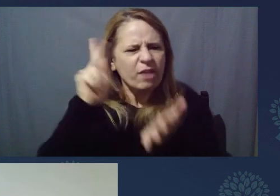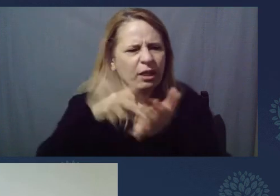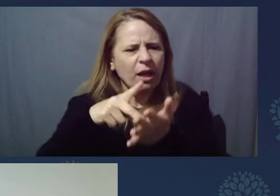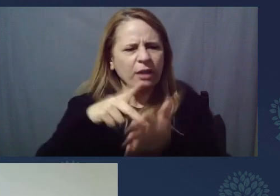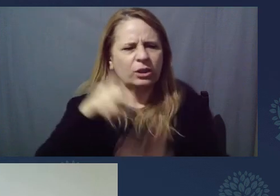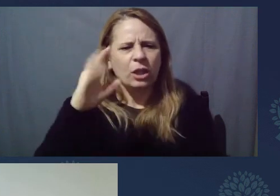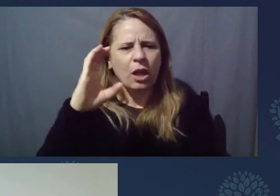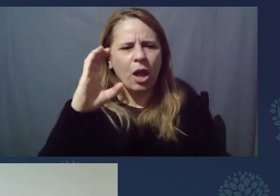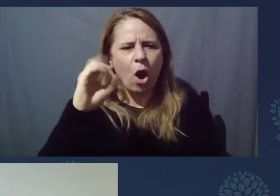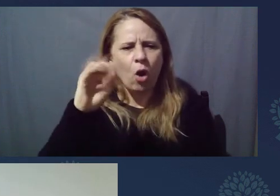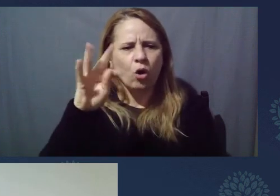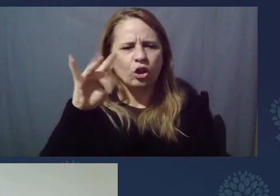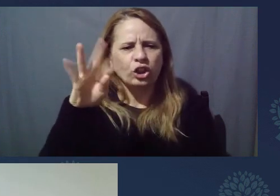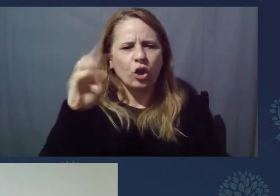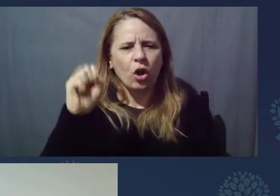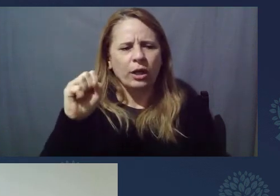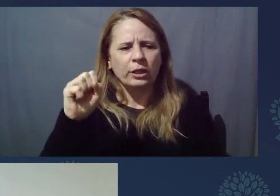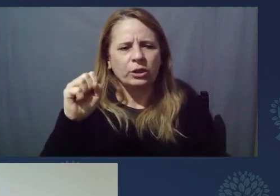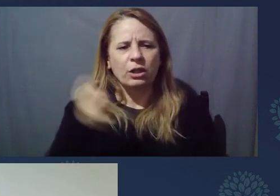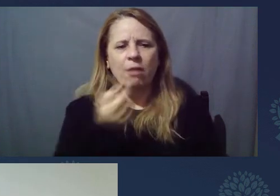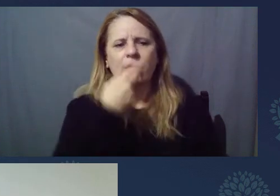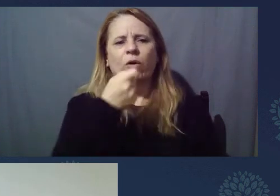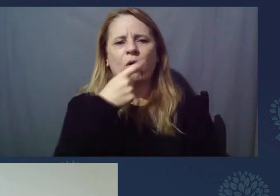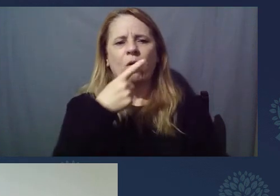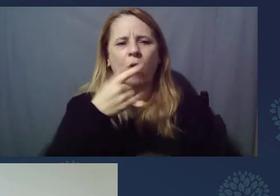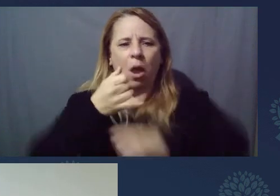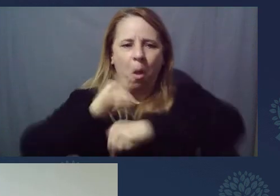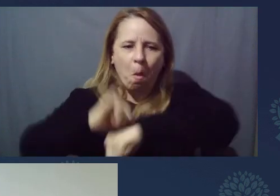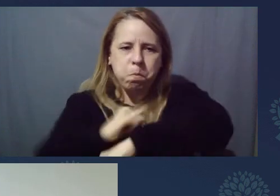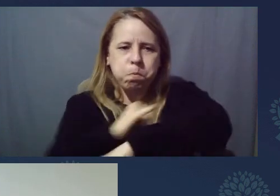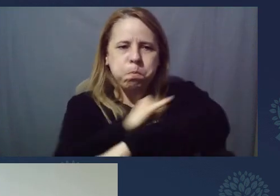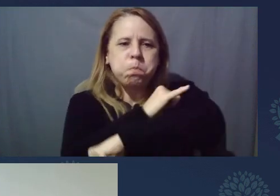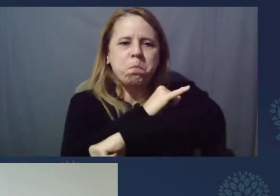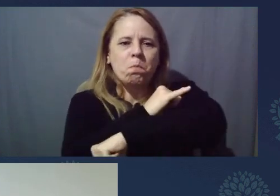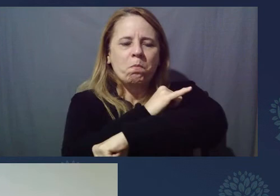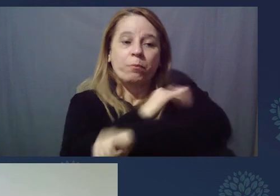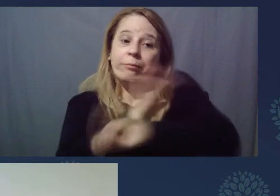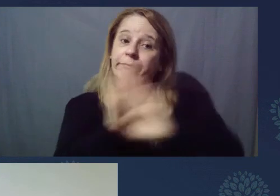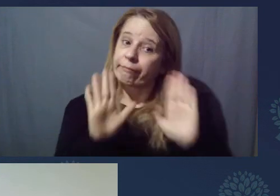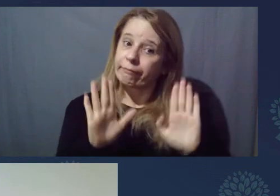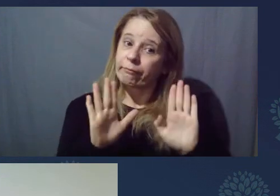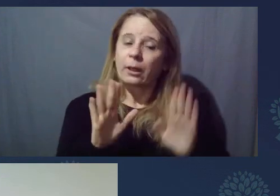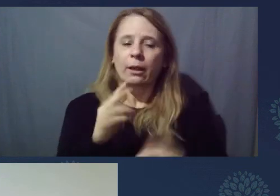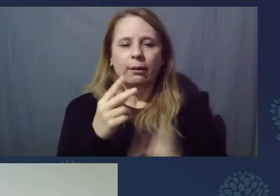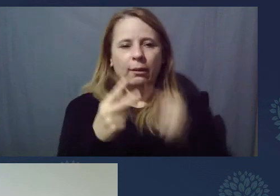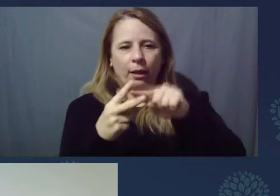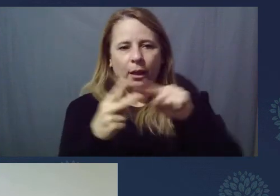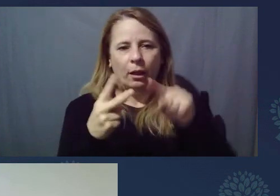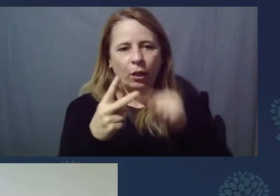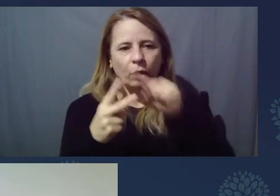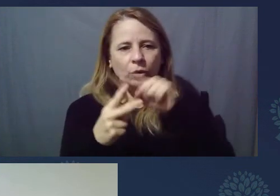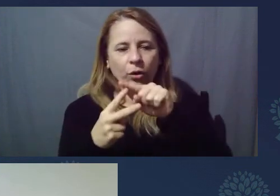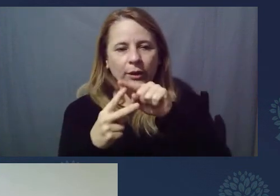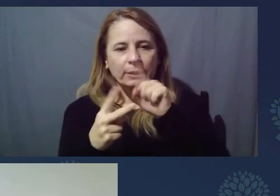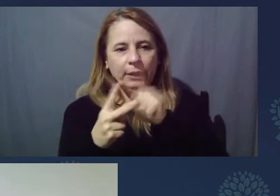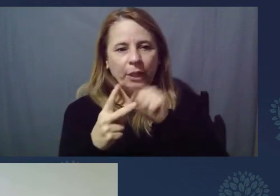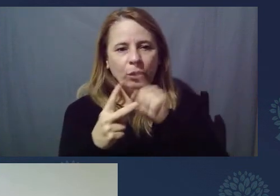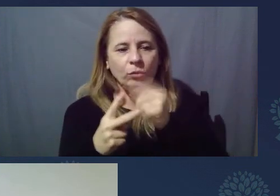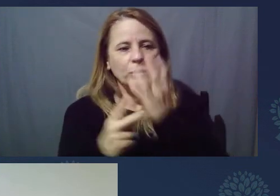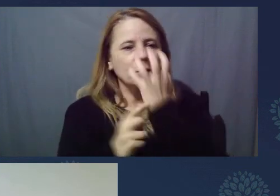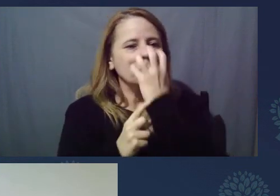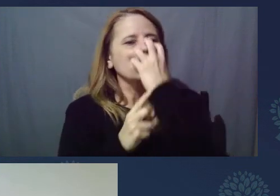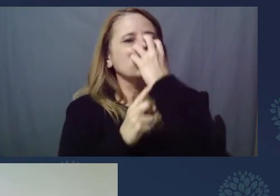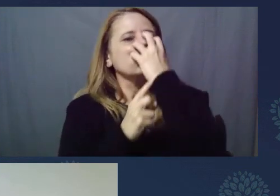peso? Então, Luzinete, como já foi dito de manhã, tem dois tipos de corticoide. Tem o corticoide inalatório, né,